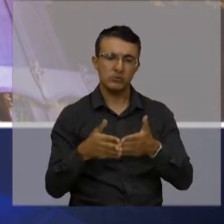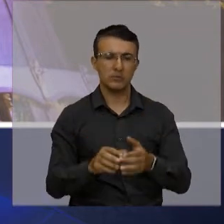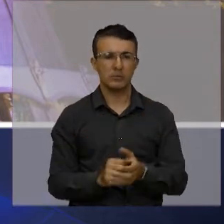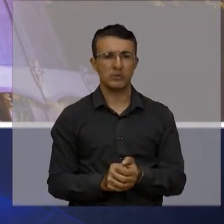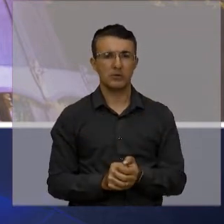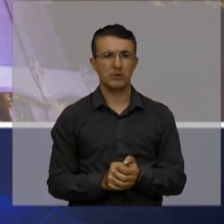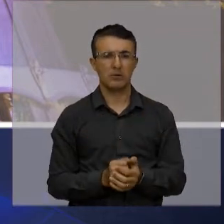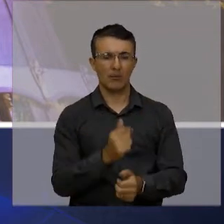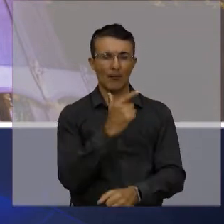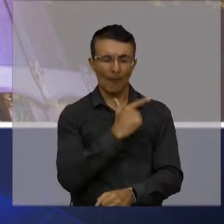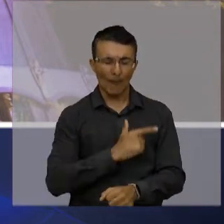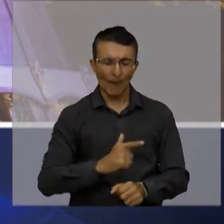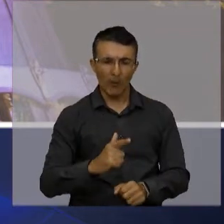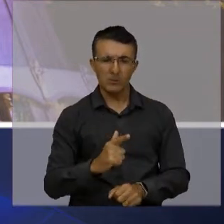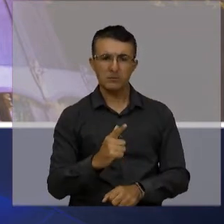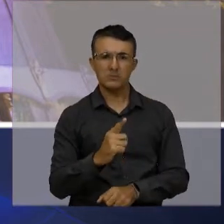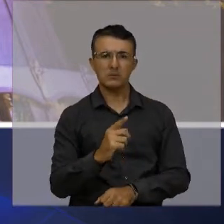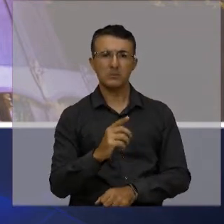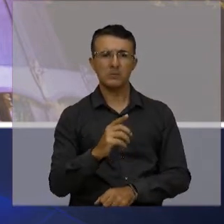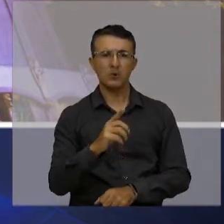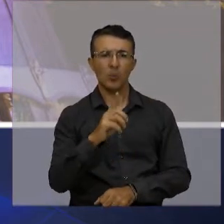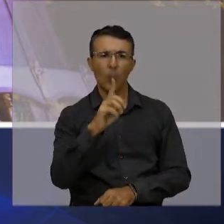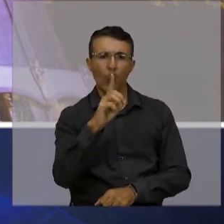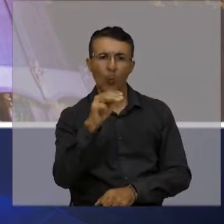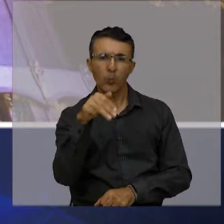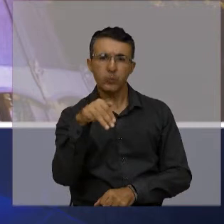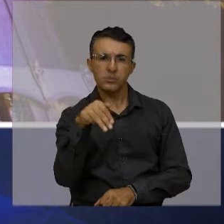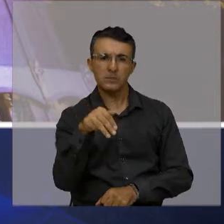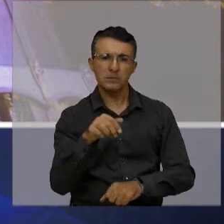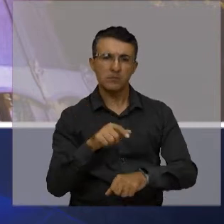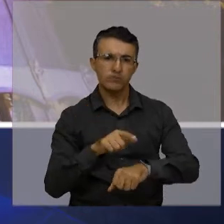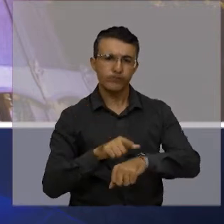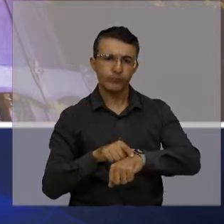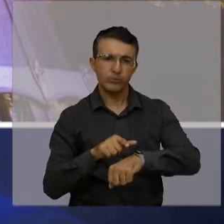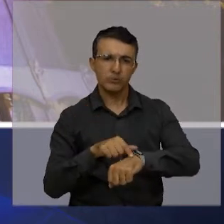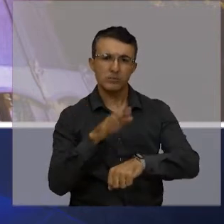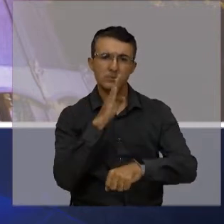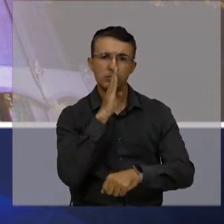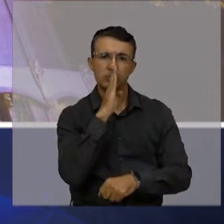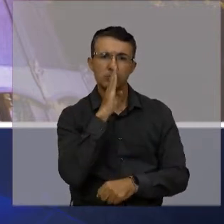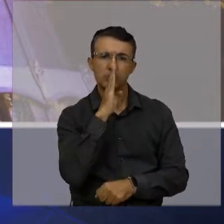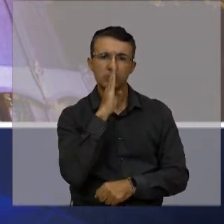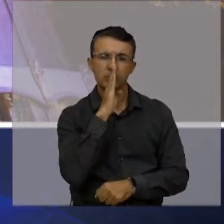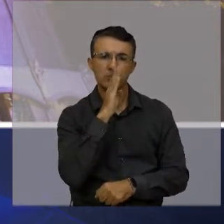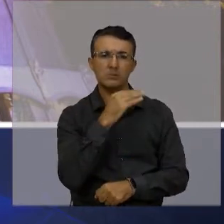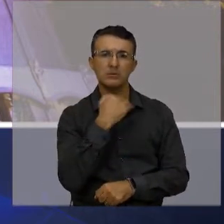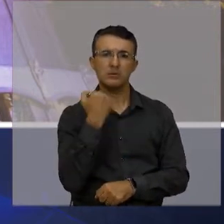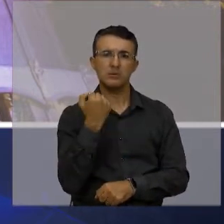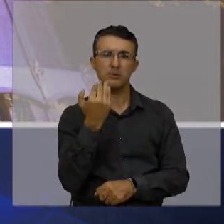de silêncio pelo passamento do senhor Luiz Ângelo Martins. Obrigado.